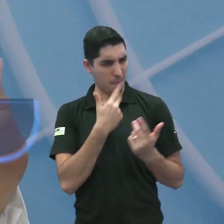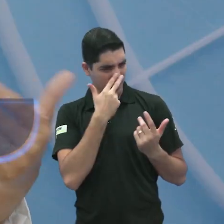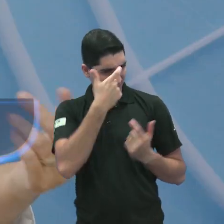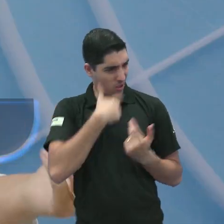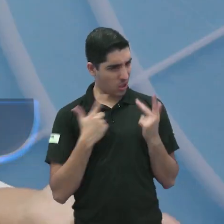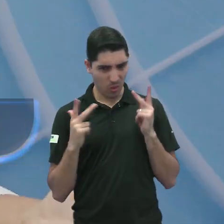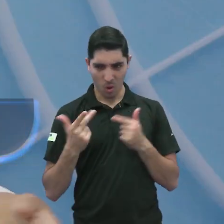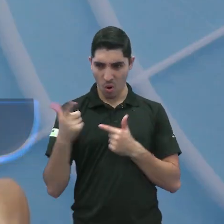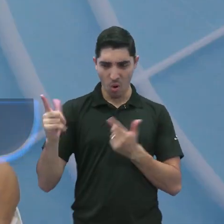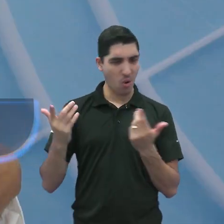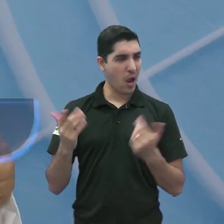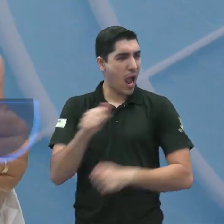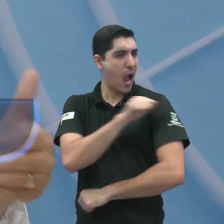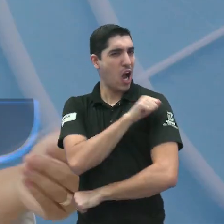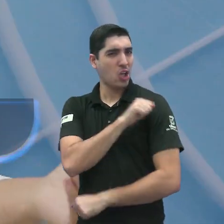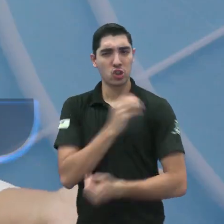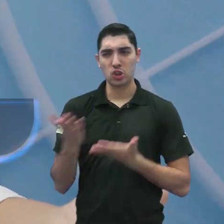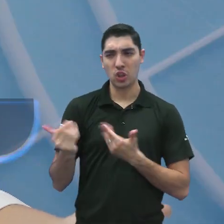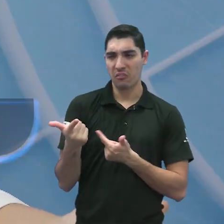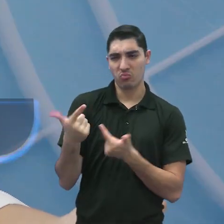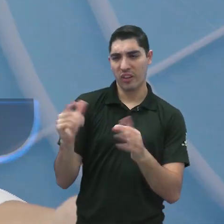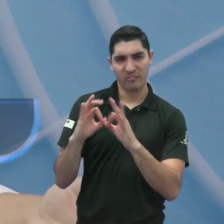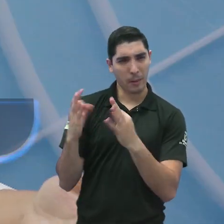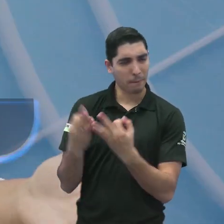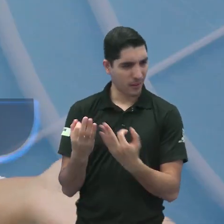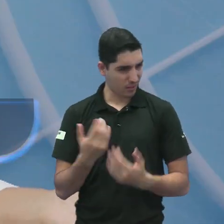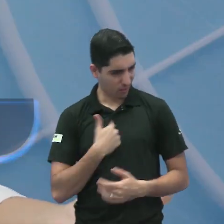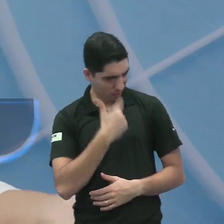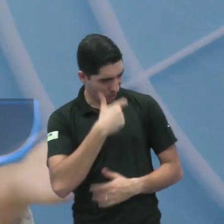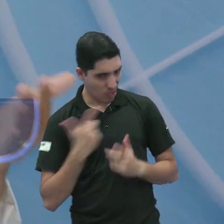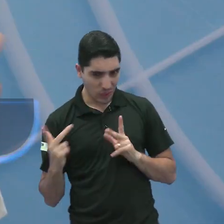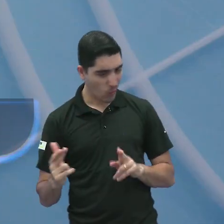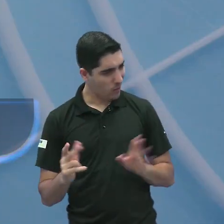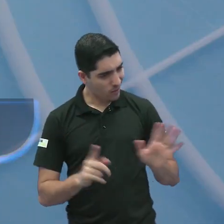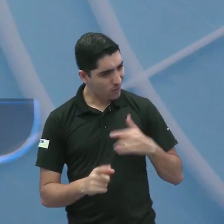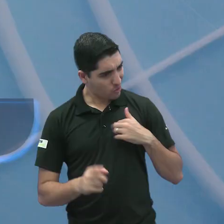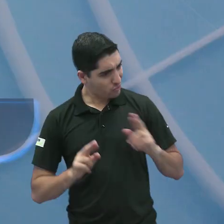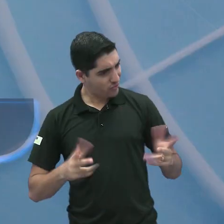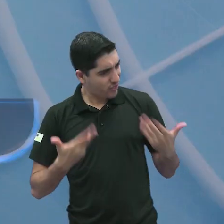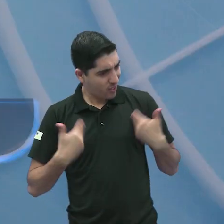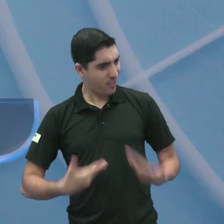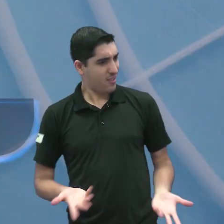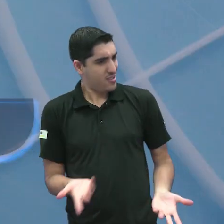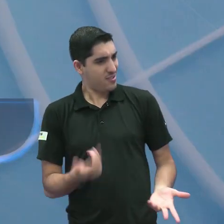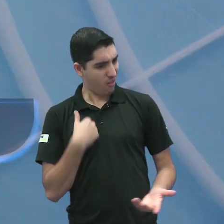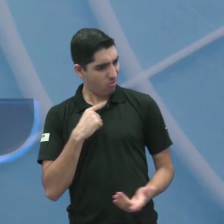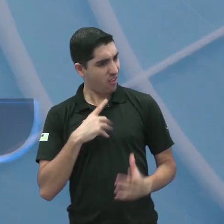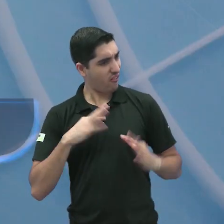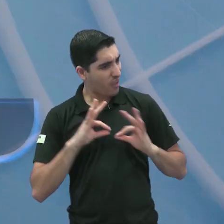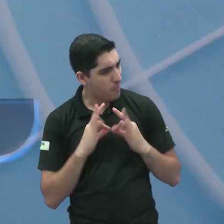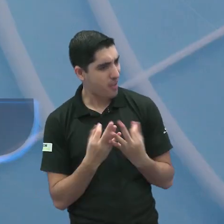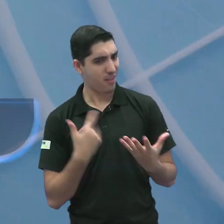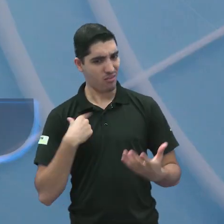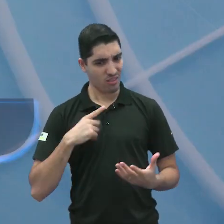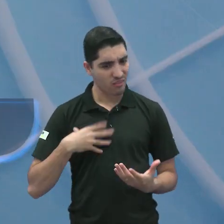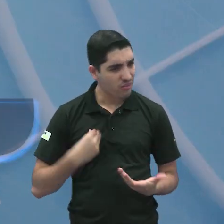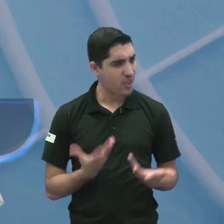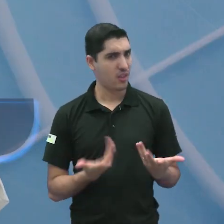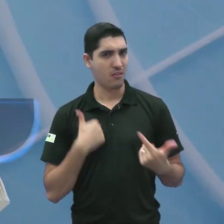que não têm família, que é uma situação diferente, né? Claro, eu não esperava que